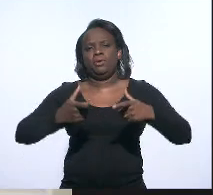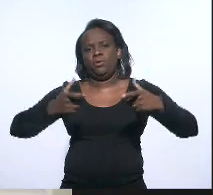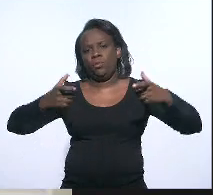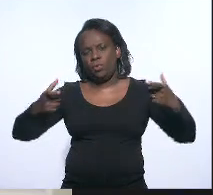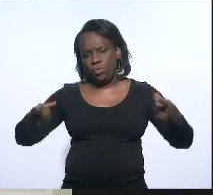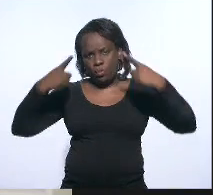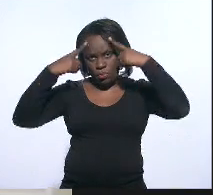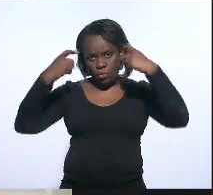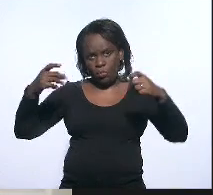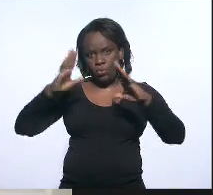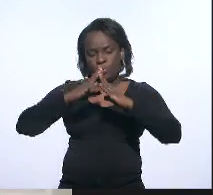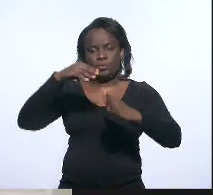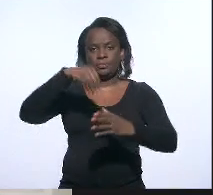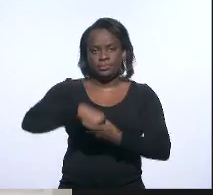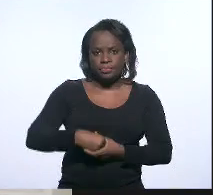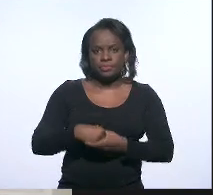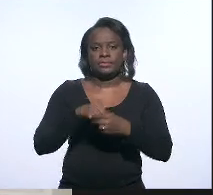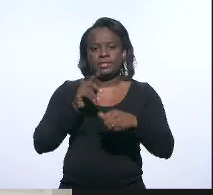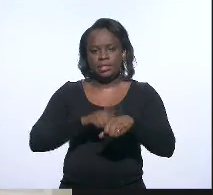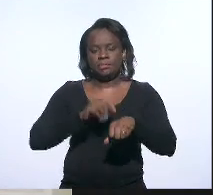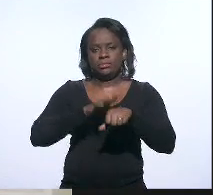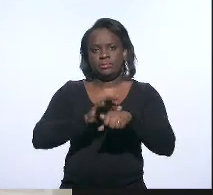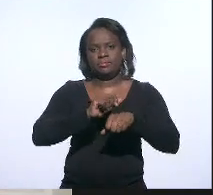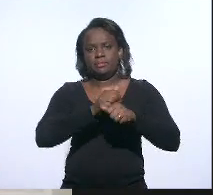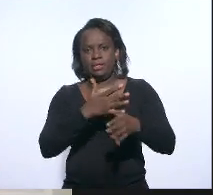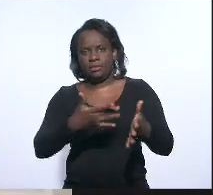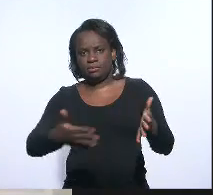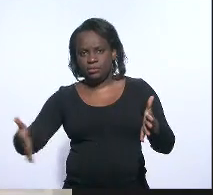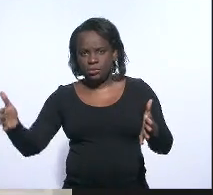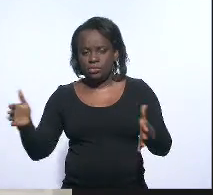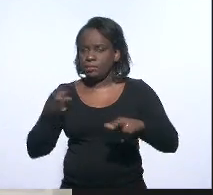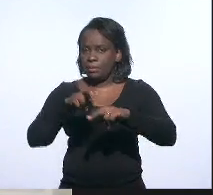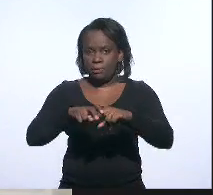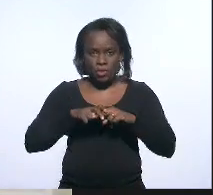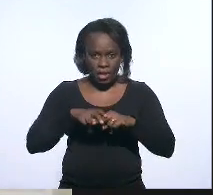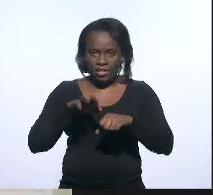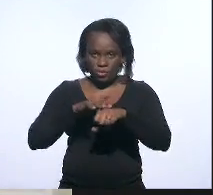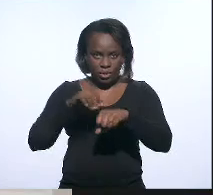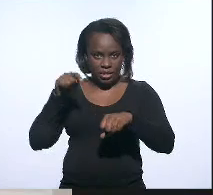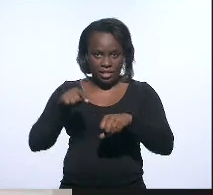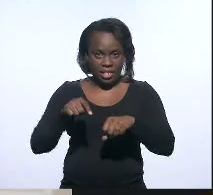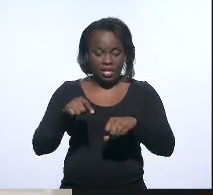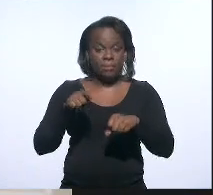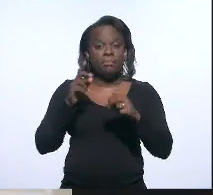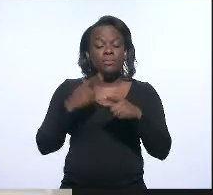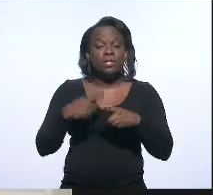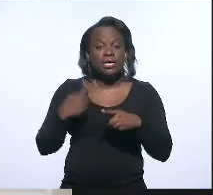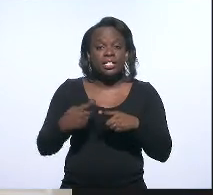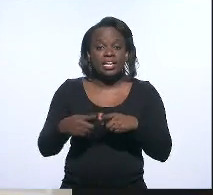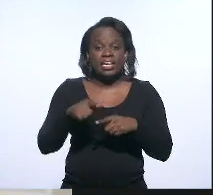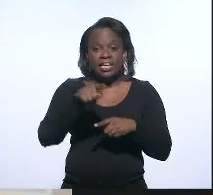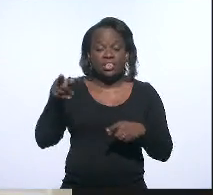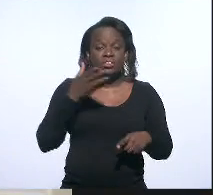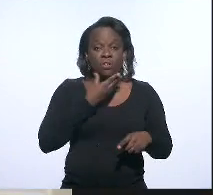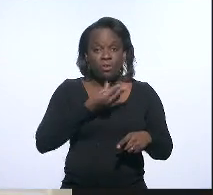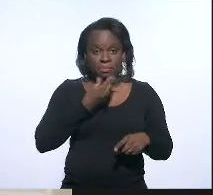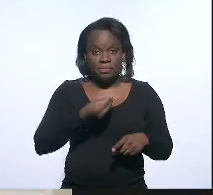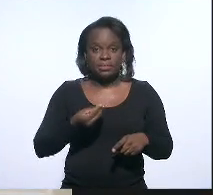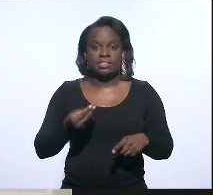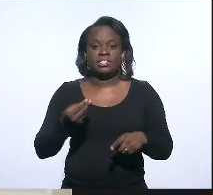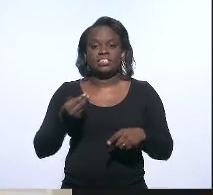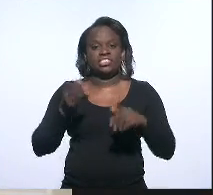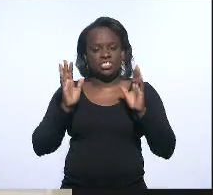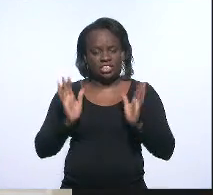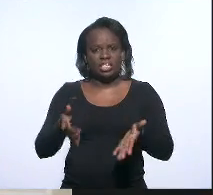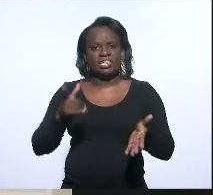a violência doméstica durante a pandemia. Não foi por causa da pandemia, foi porque esses homens que